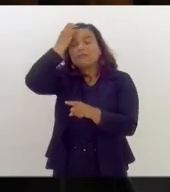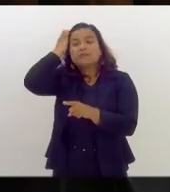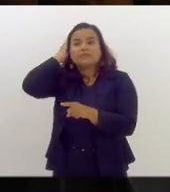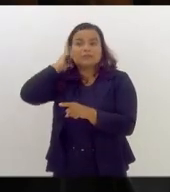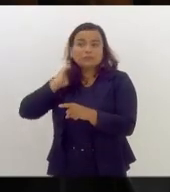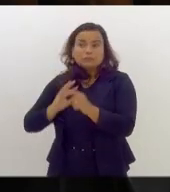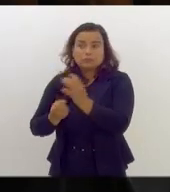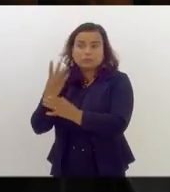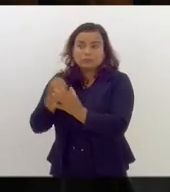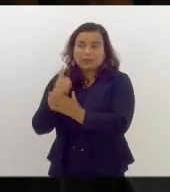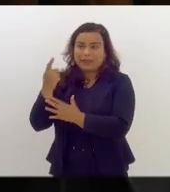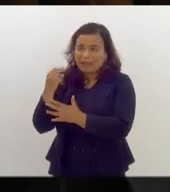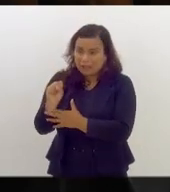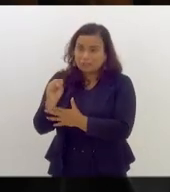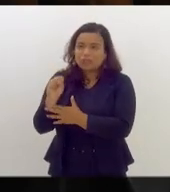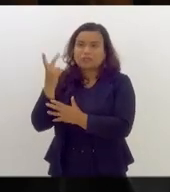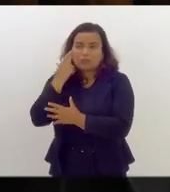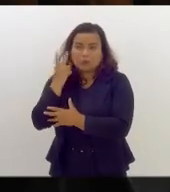gasoduto